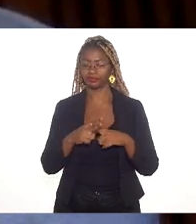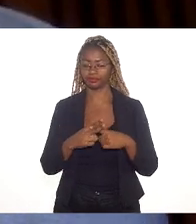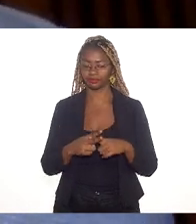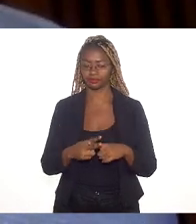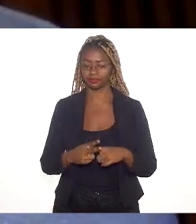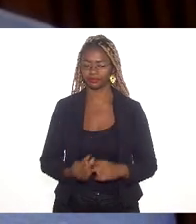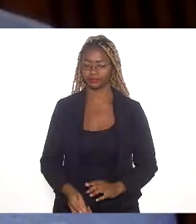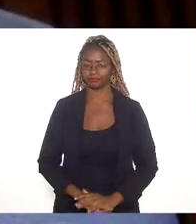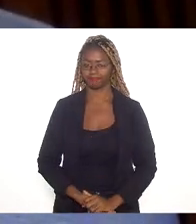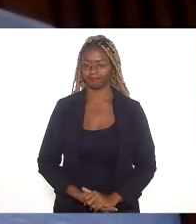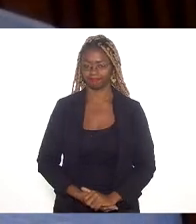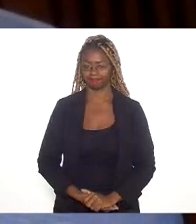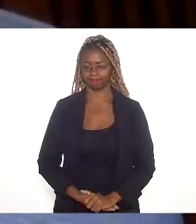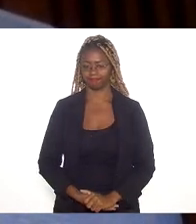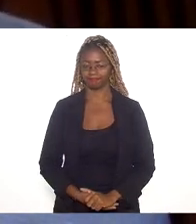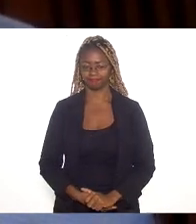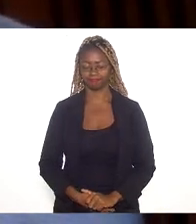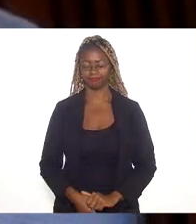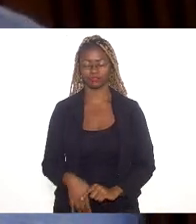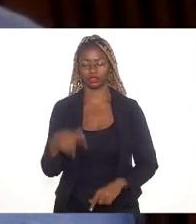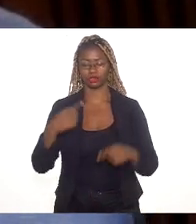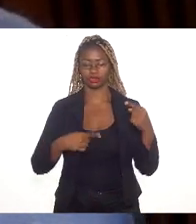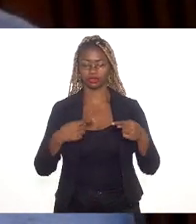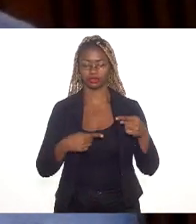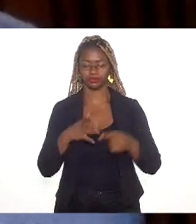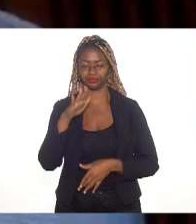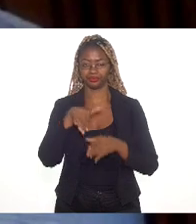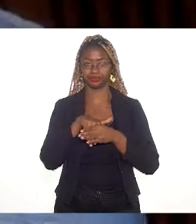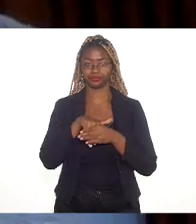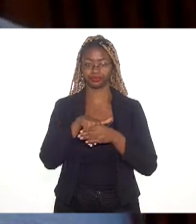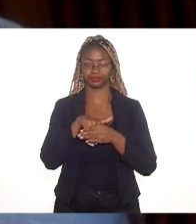Em discussão, em votação,